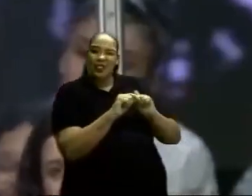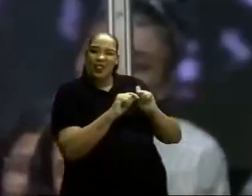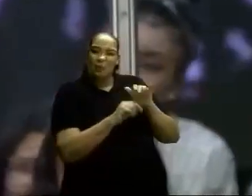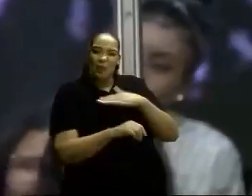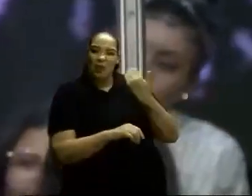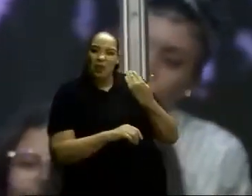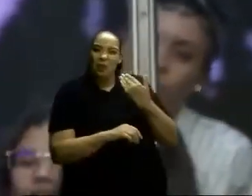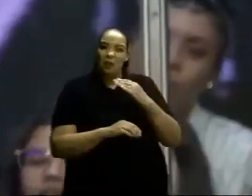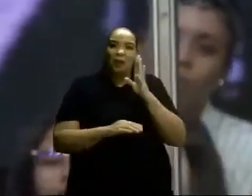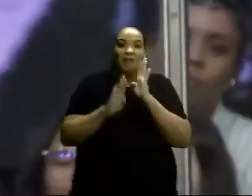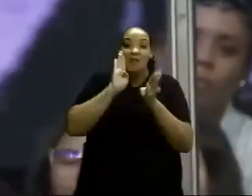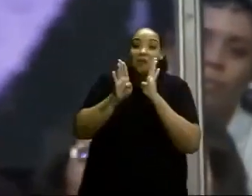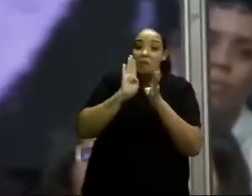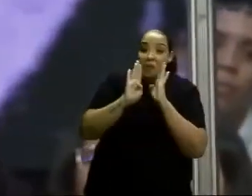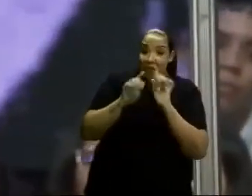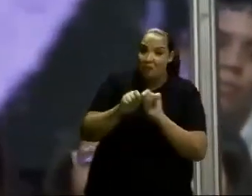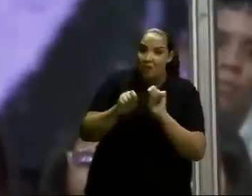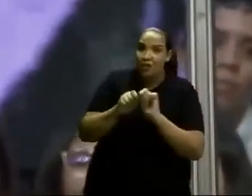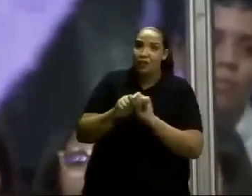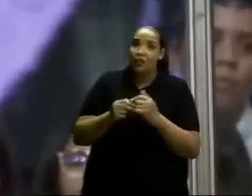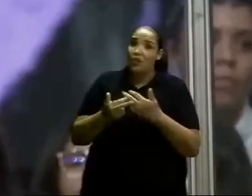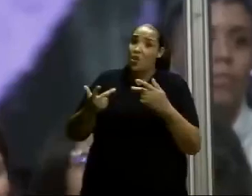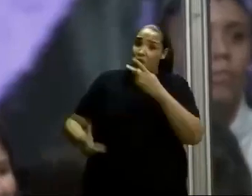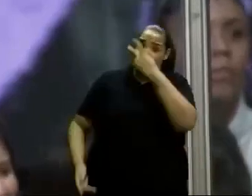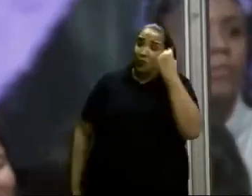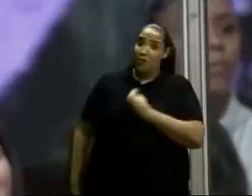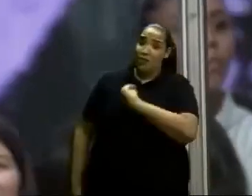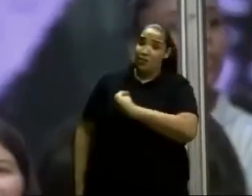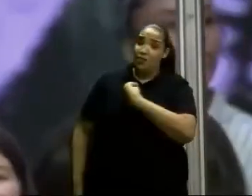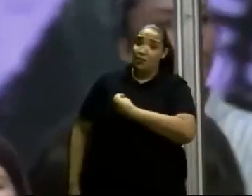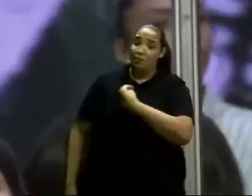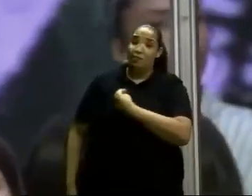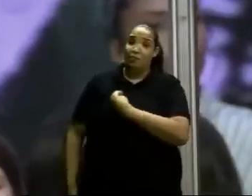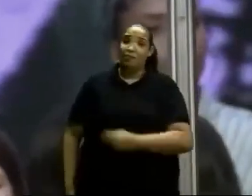Morto bate boca no Facebook? Isso é coisa de vivo.